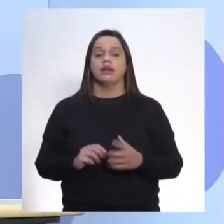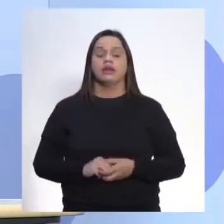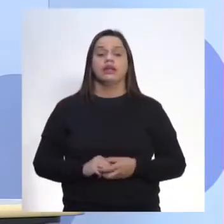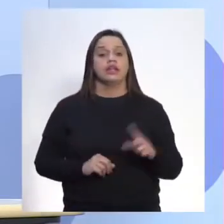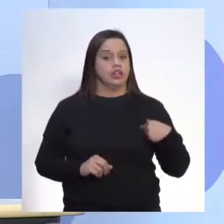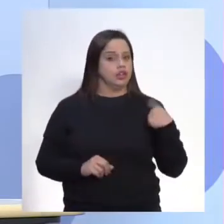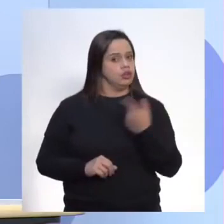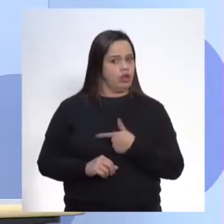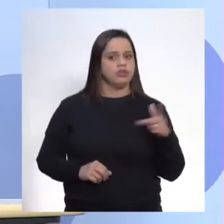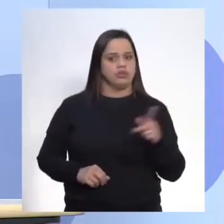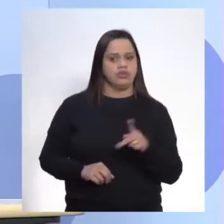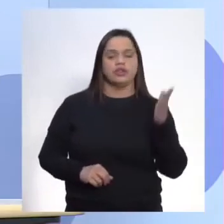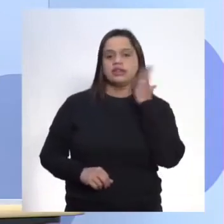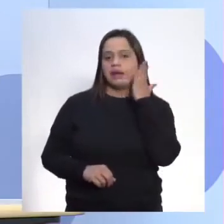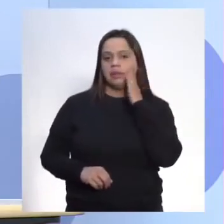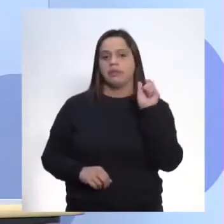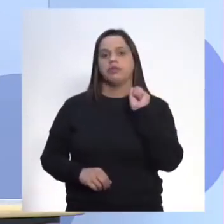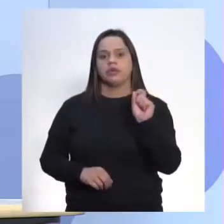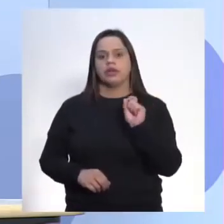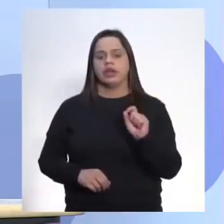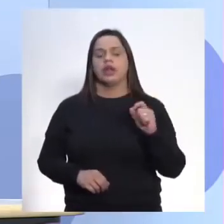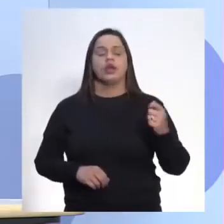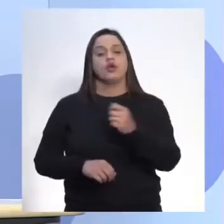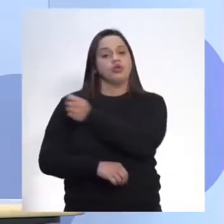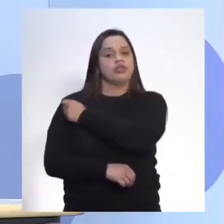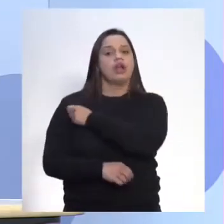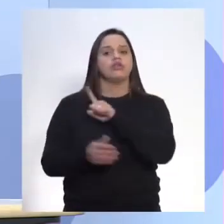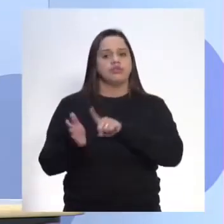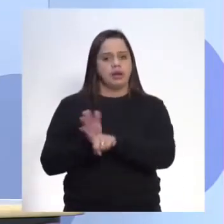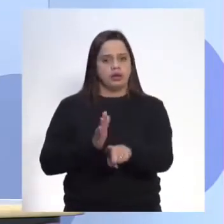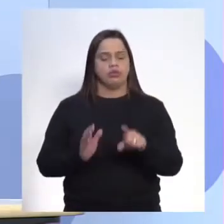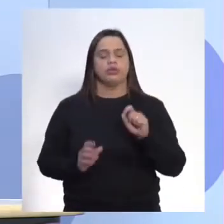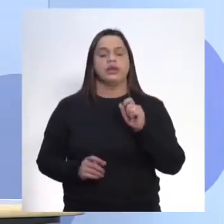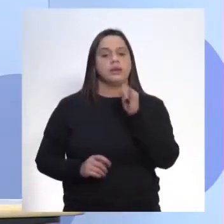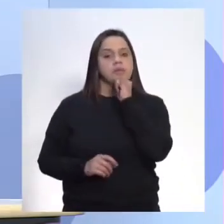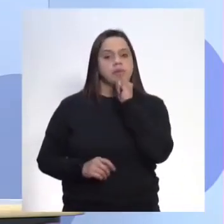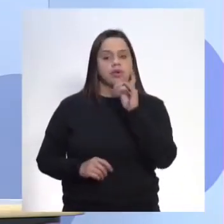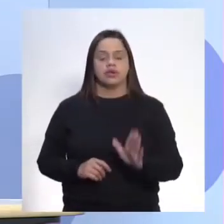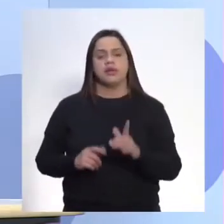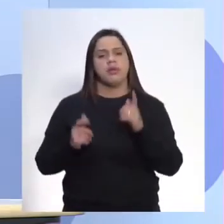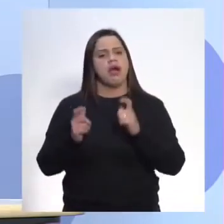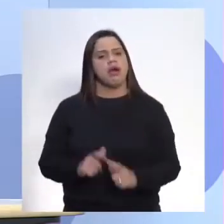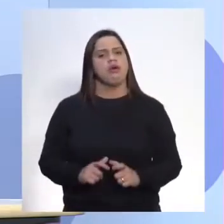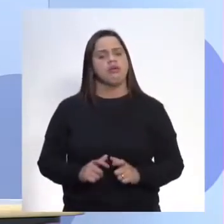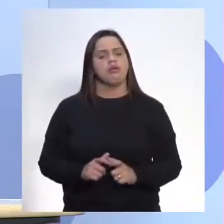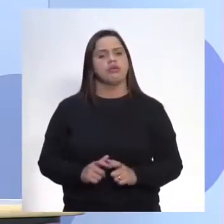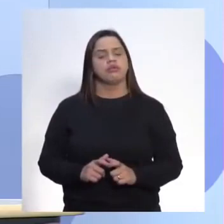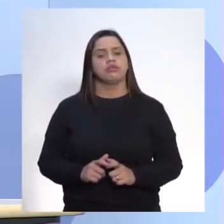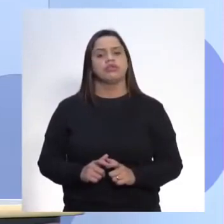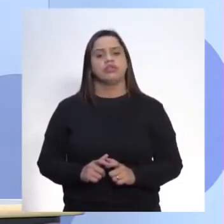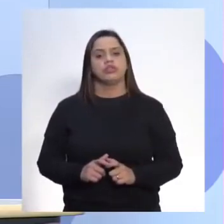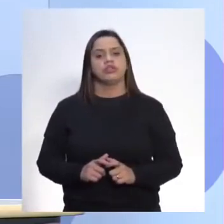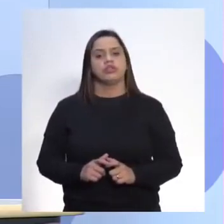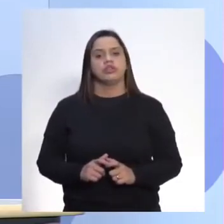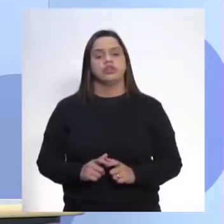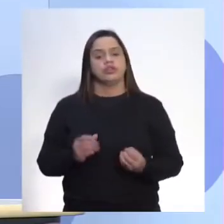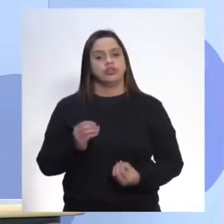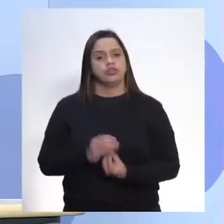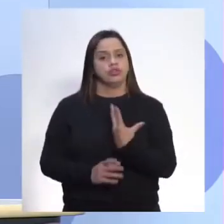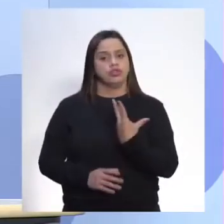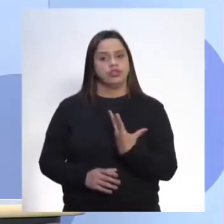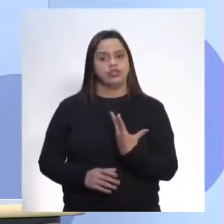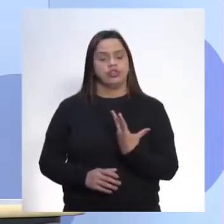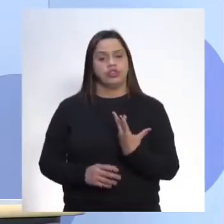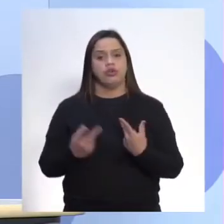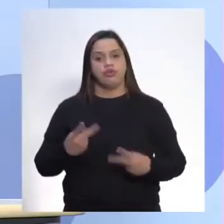nós professores sabemos que os alunos perguntam, né? A primeira pergunta é de onde surgiu esse valor